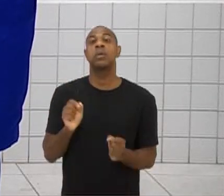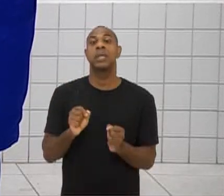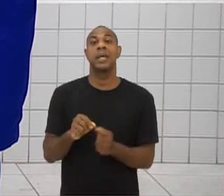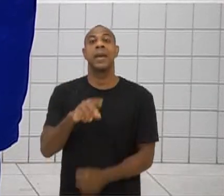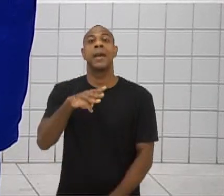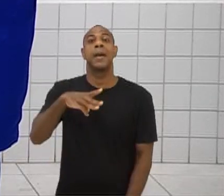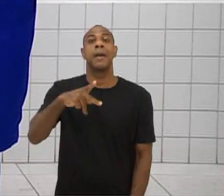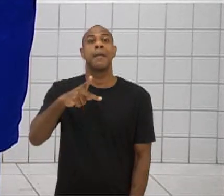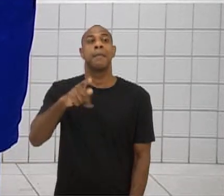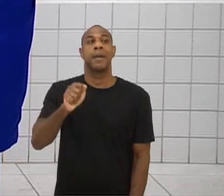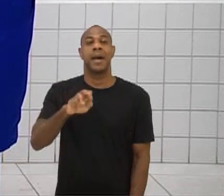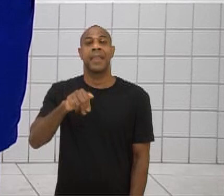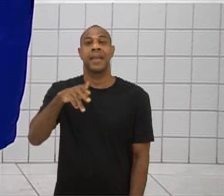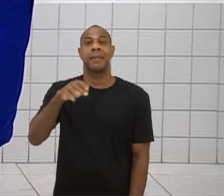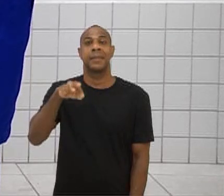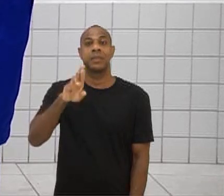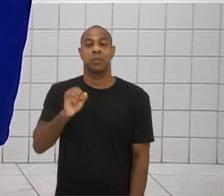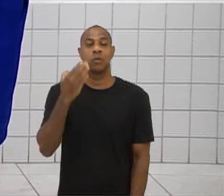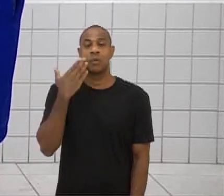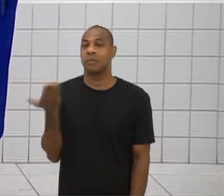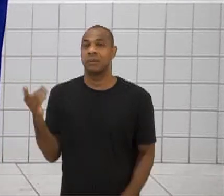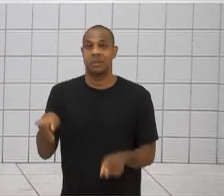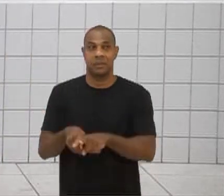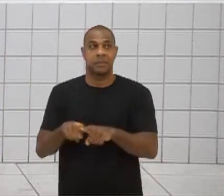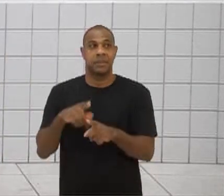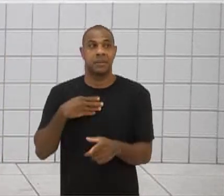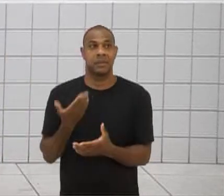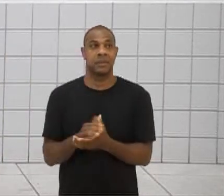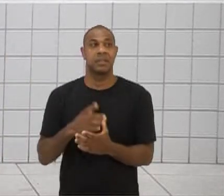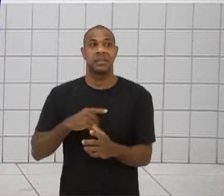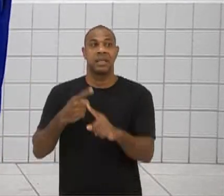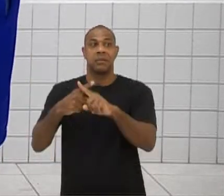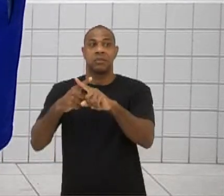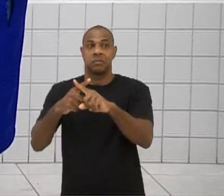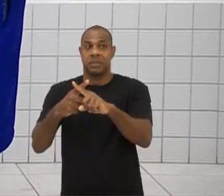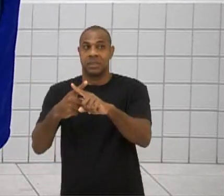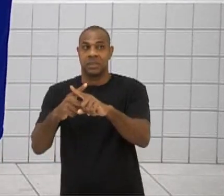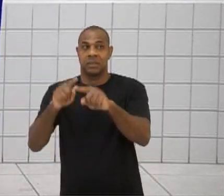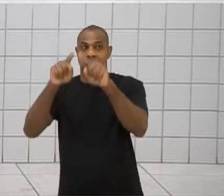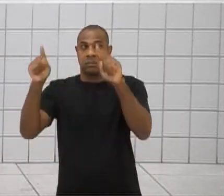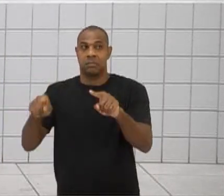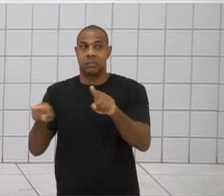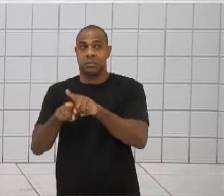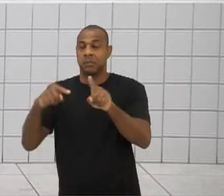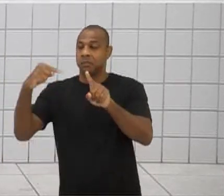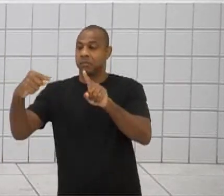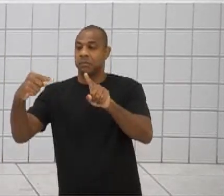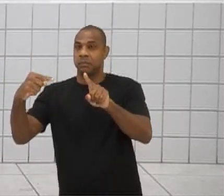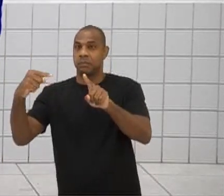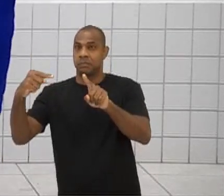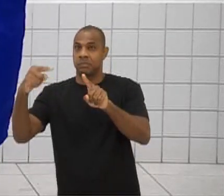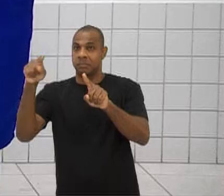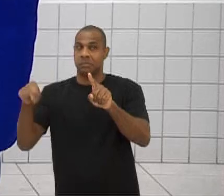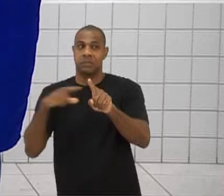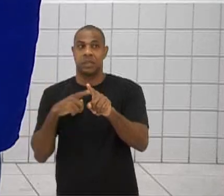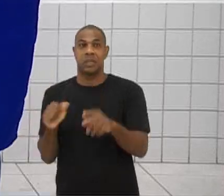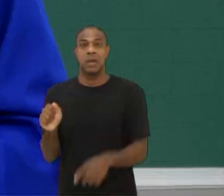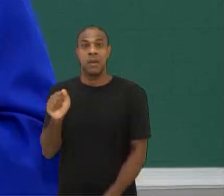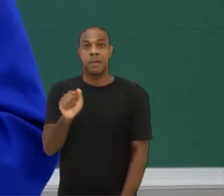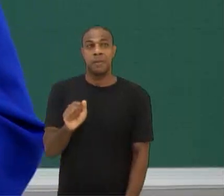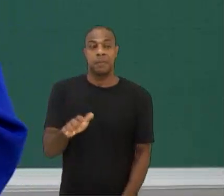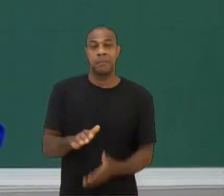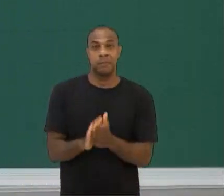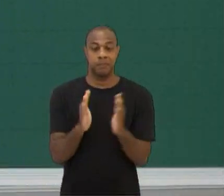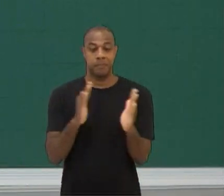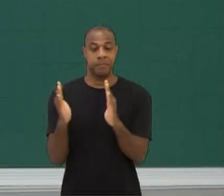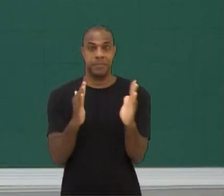parâmetros ali na frente do seno. Diferenças aqui, né? Eu tenho a multiplicação e tenho uma subtração. E o período? A gente falou